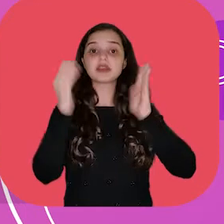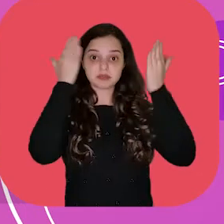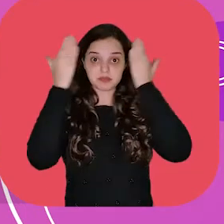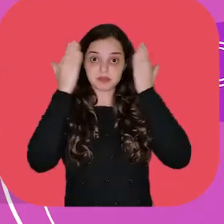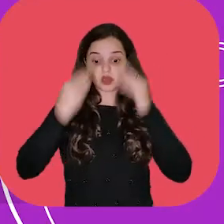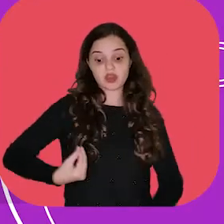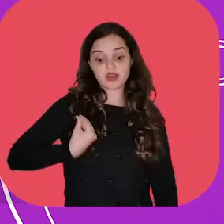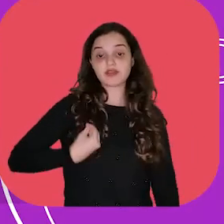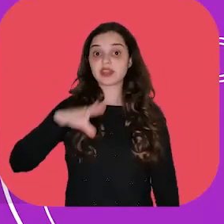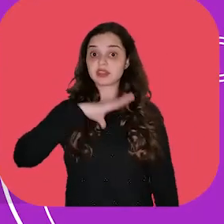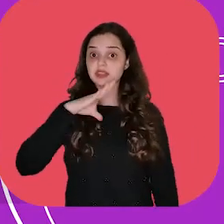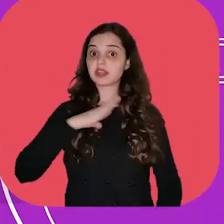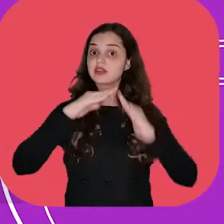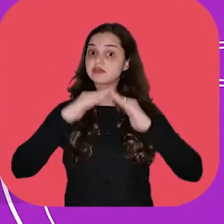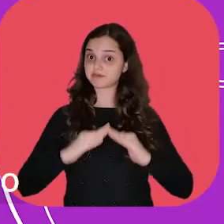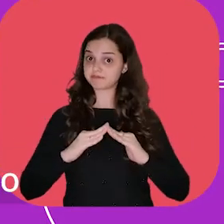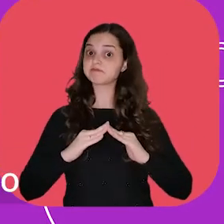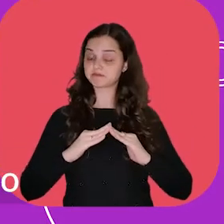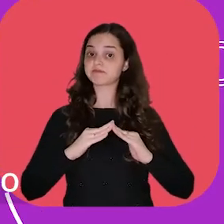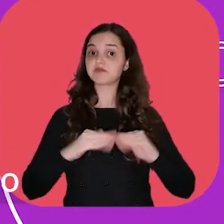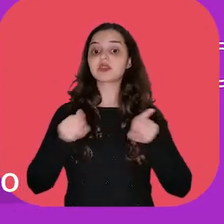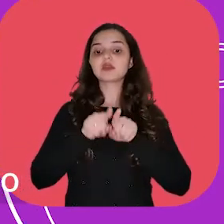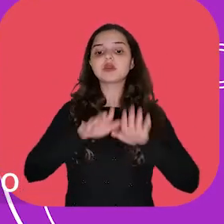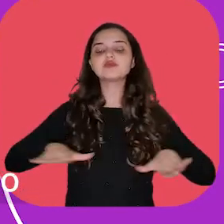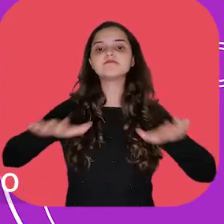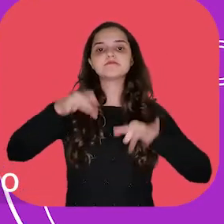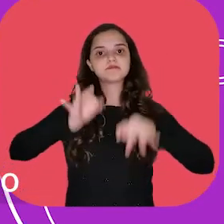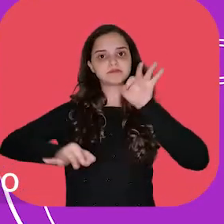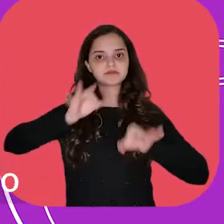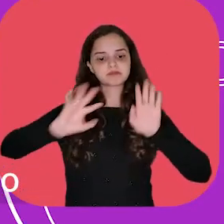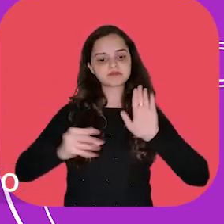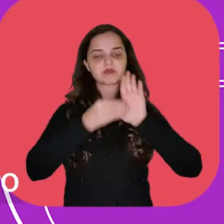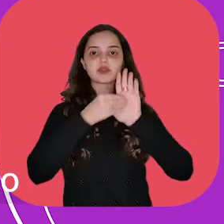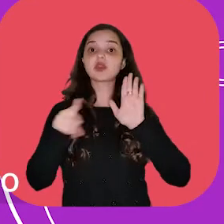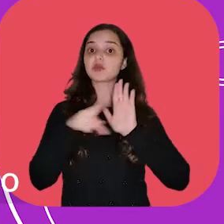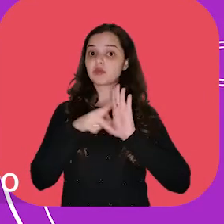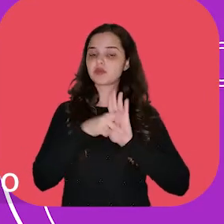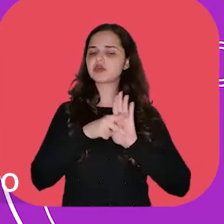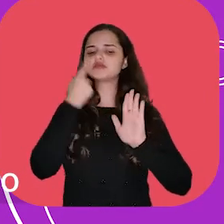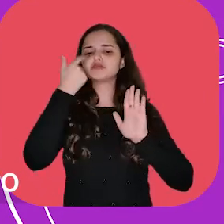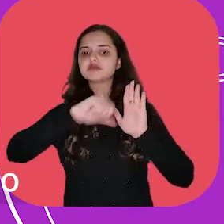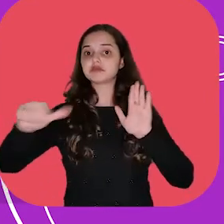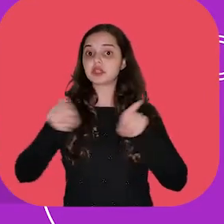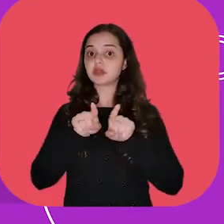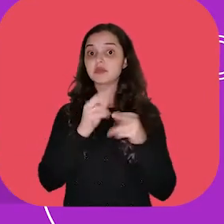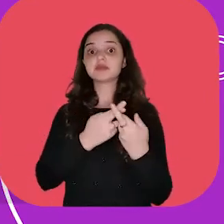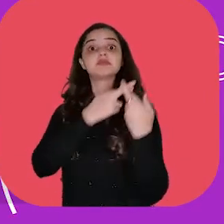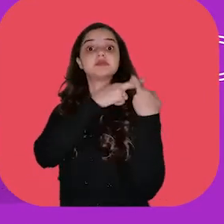a cidade onde a psicóloga reside como a base territorial e judiciária para fins de apuração